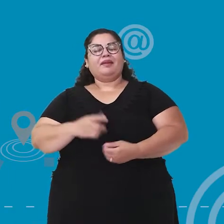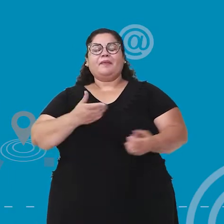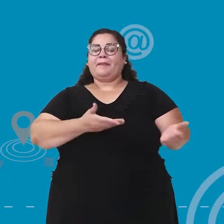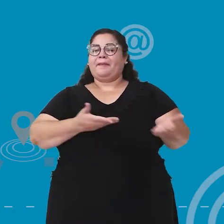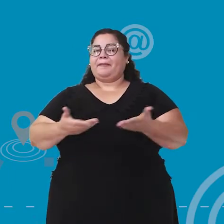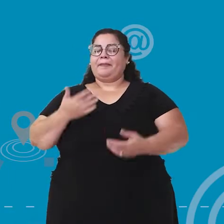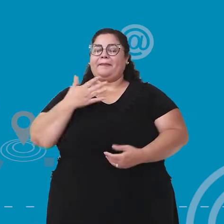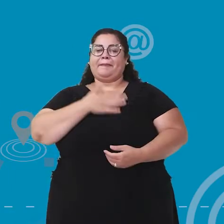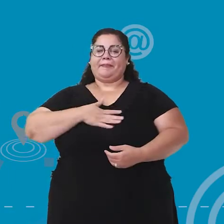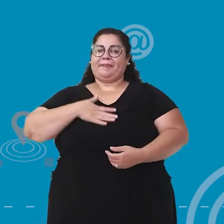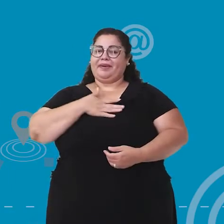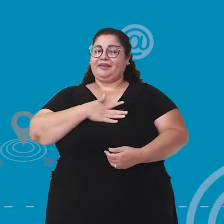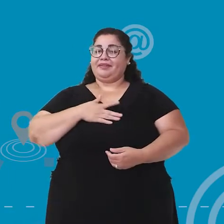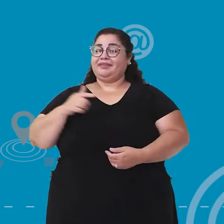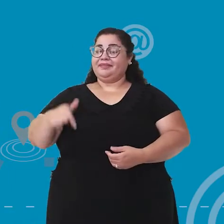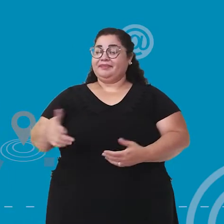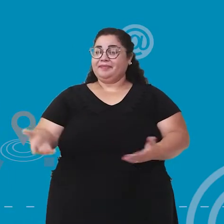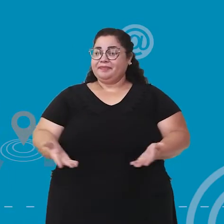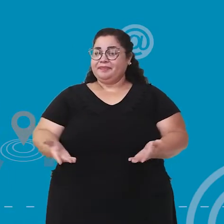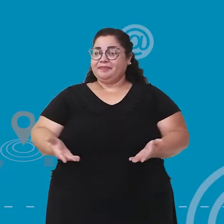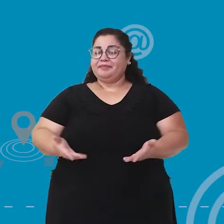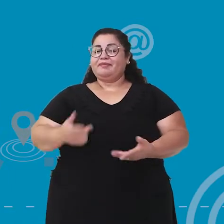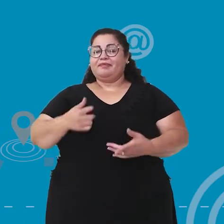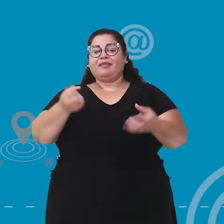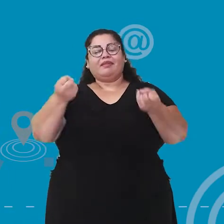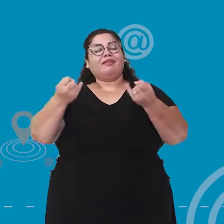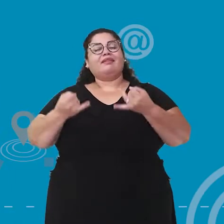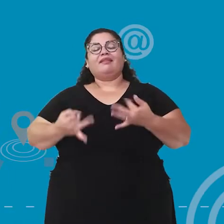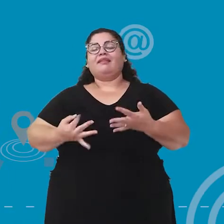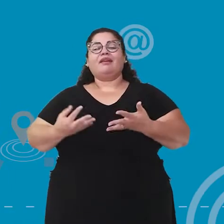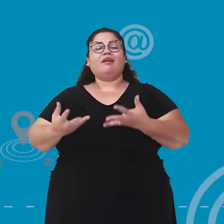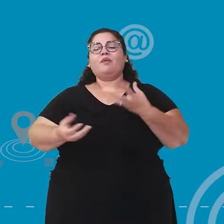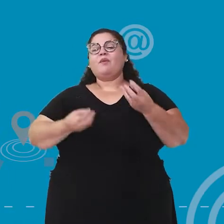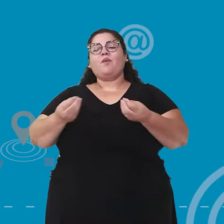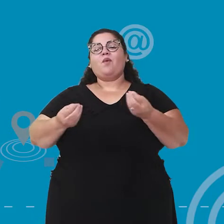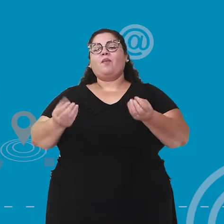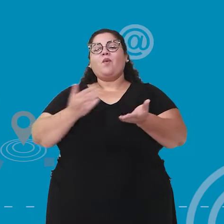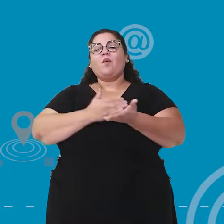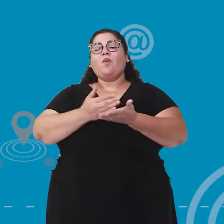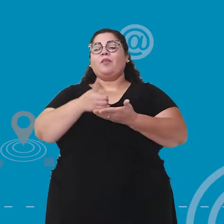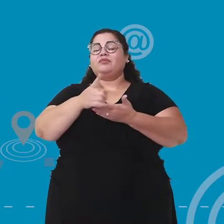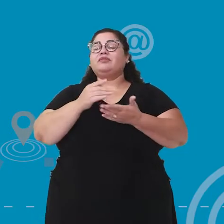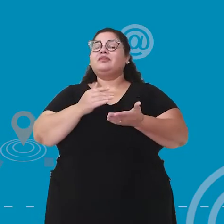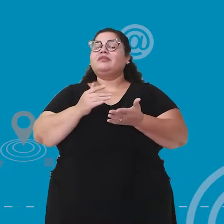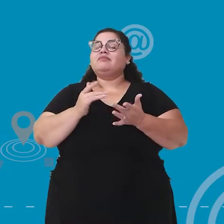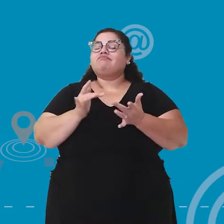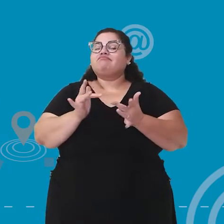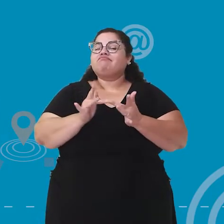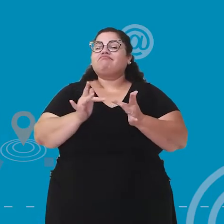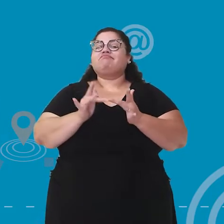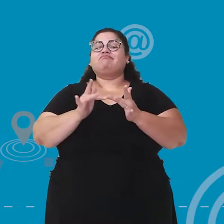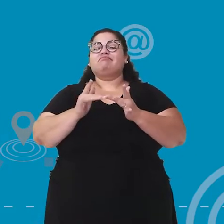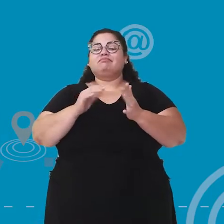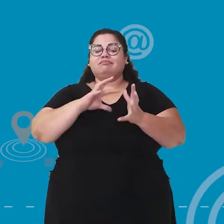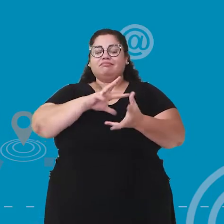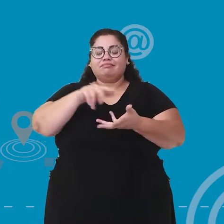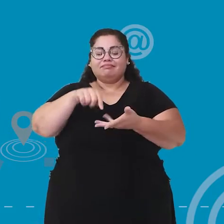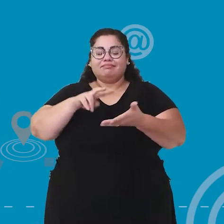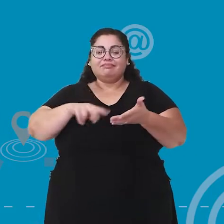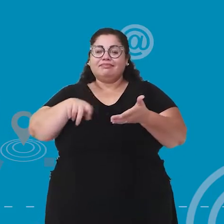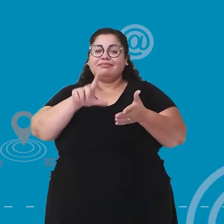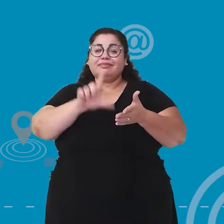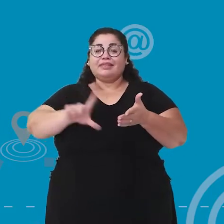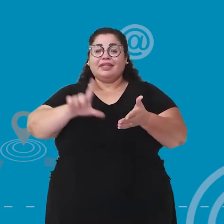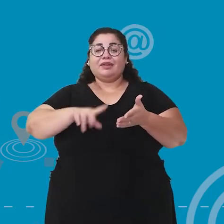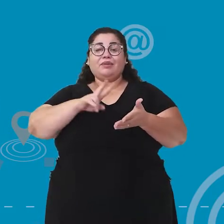Beto, é um prazer tê-lo aqui conosco. Conta para nós como aconteceu o seu contato com o